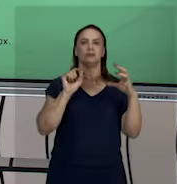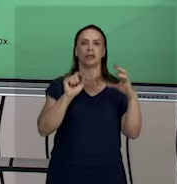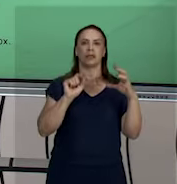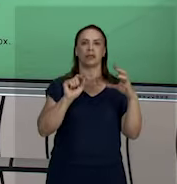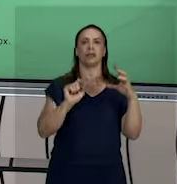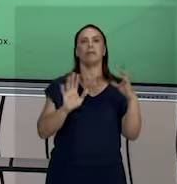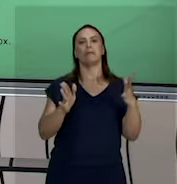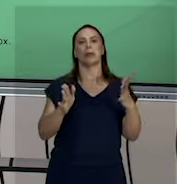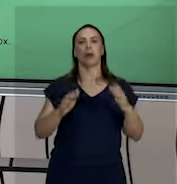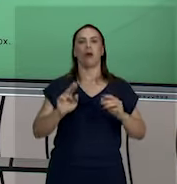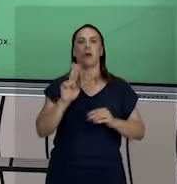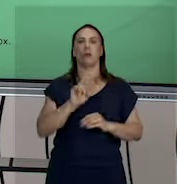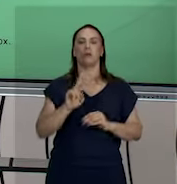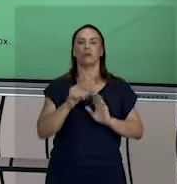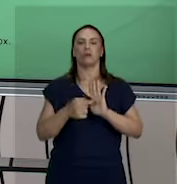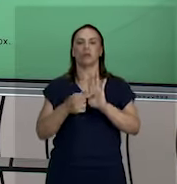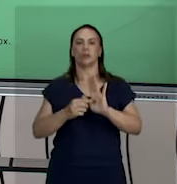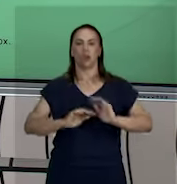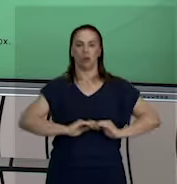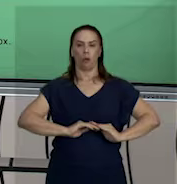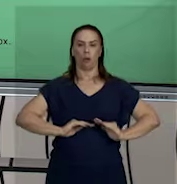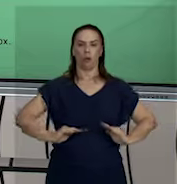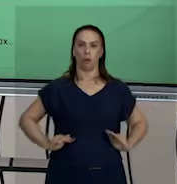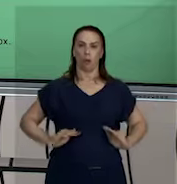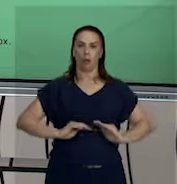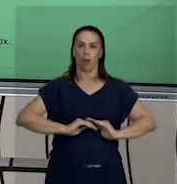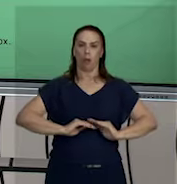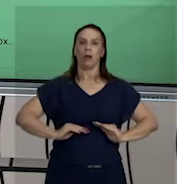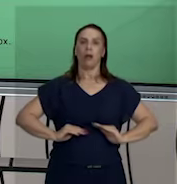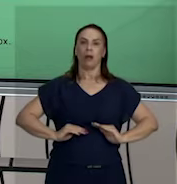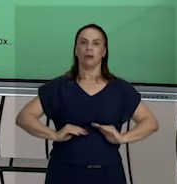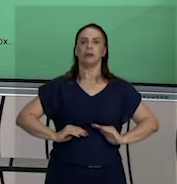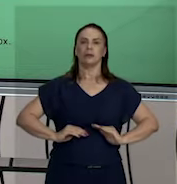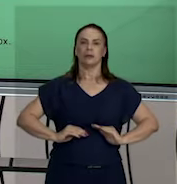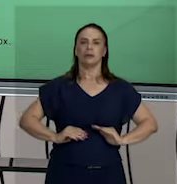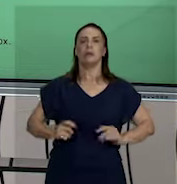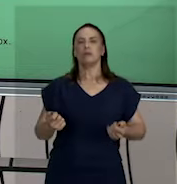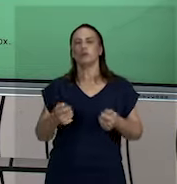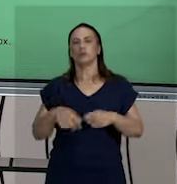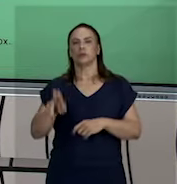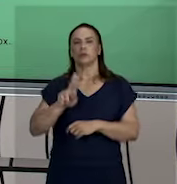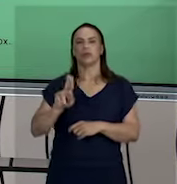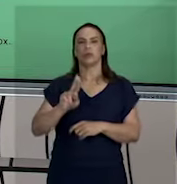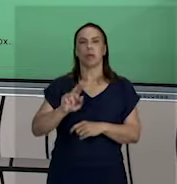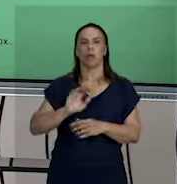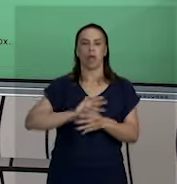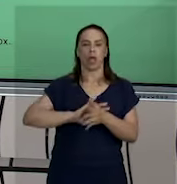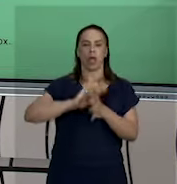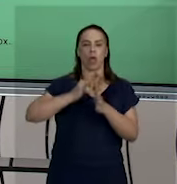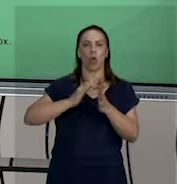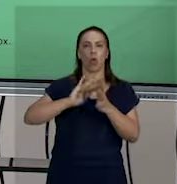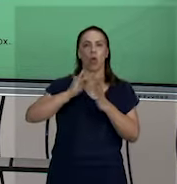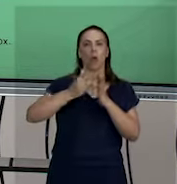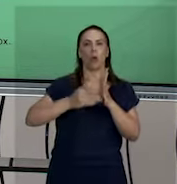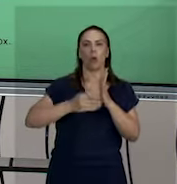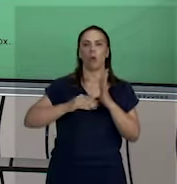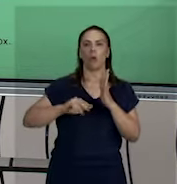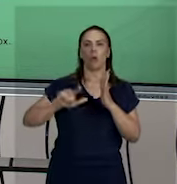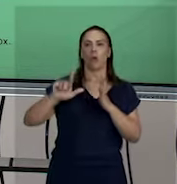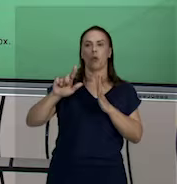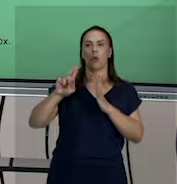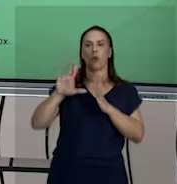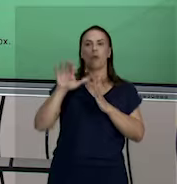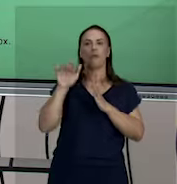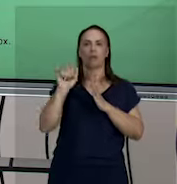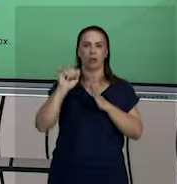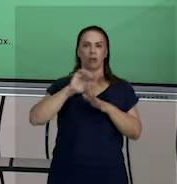uma luva, aquelas luvas descartáveis que geralmente utiliza-se em clínicas, dentistas, farmácias